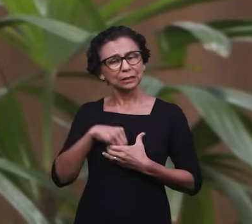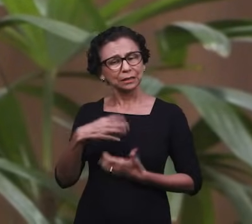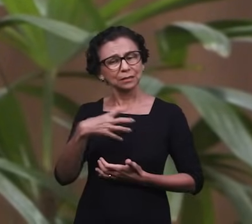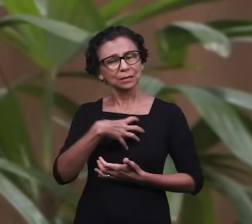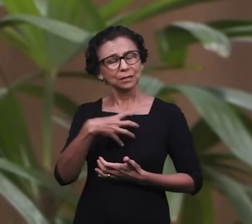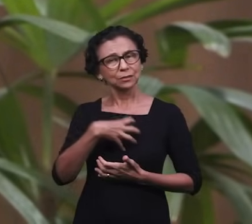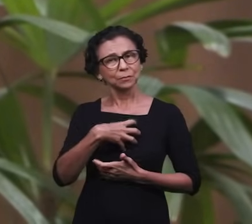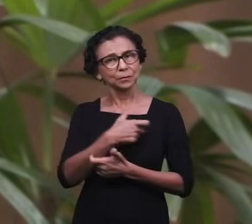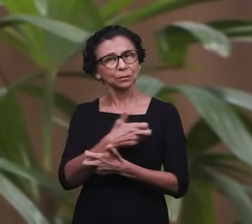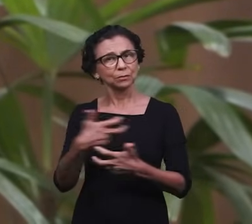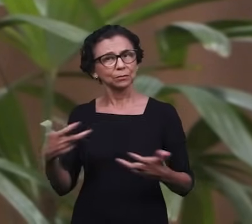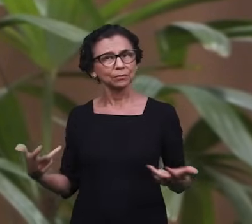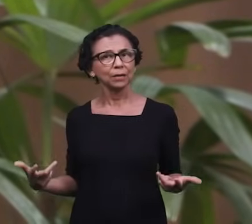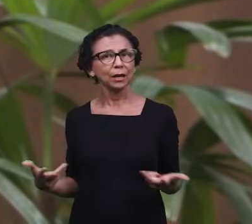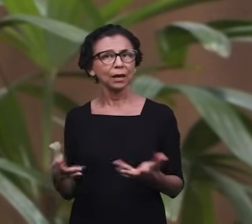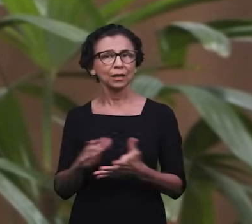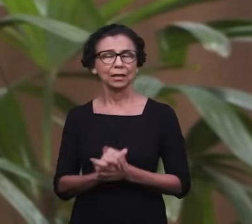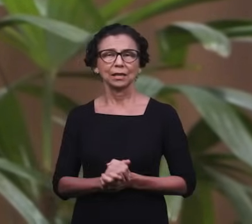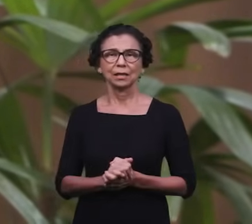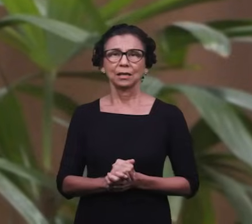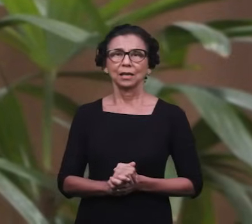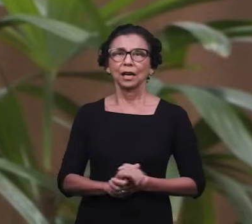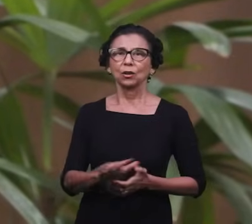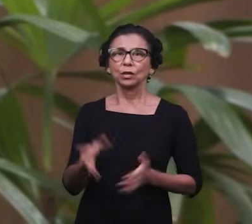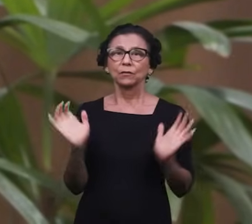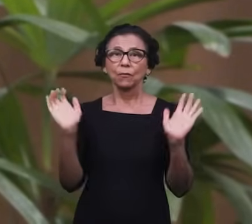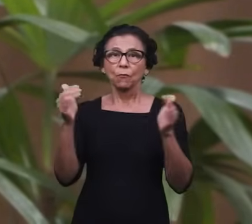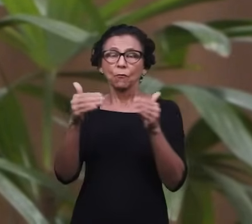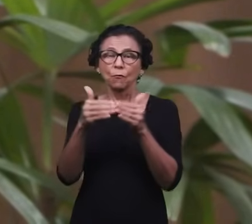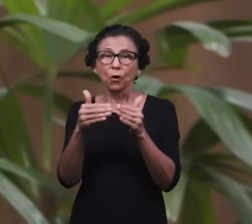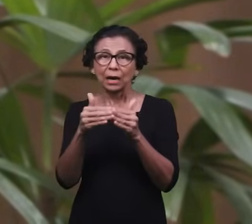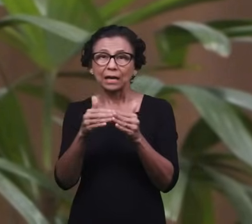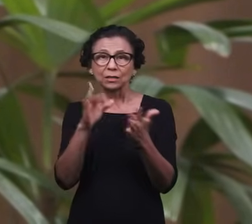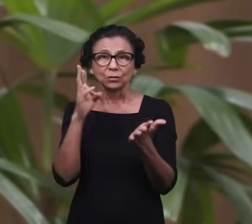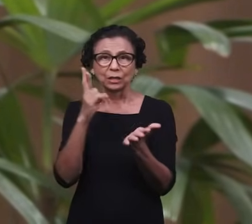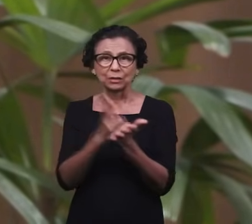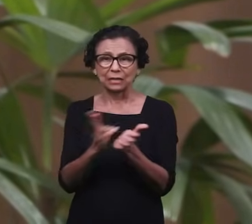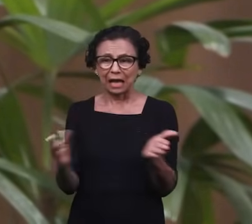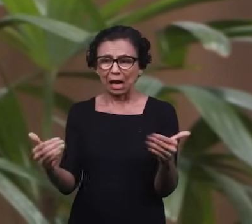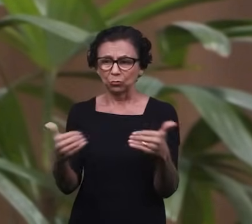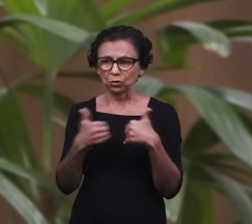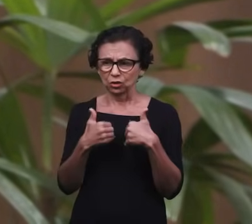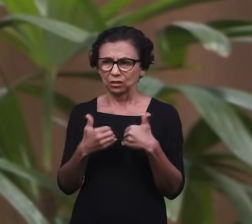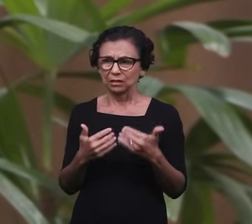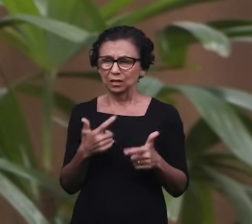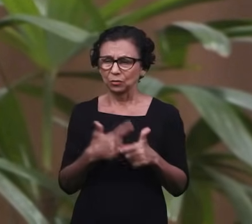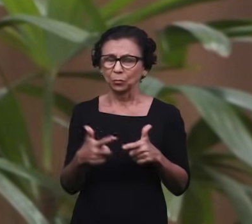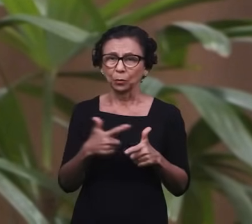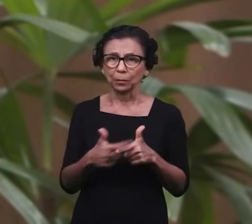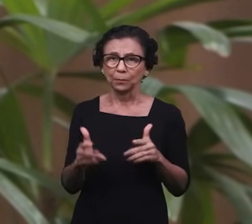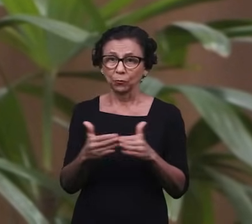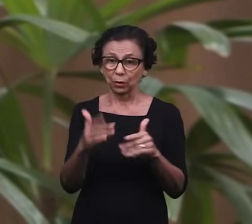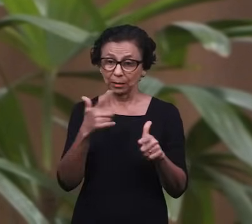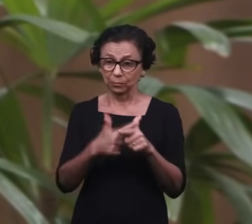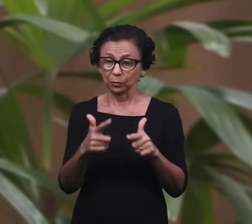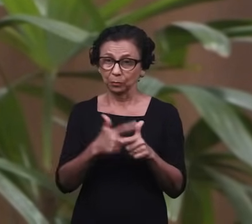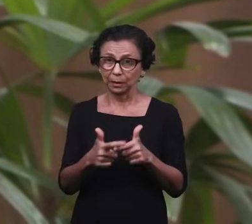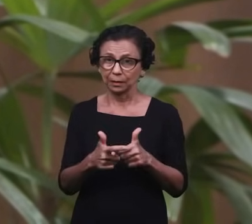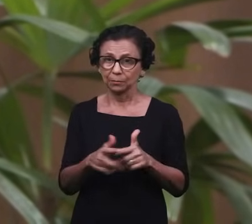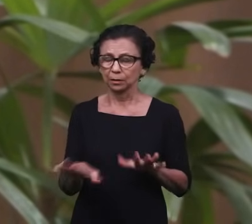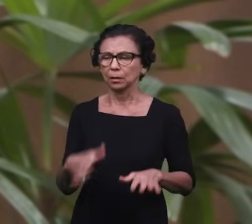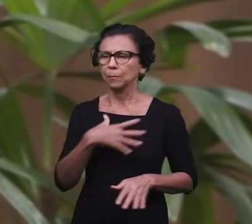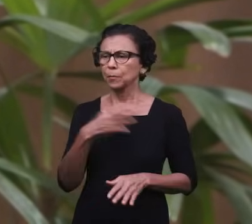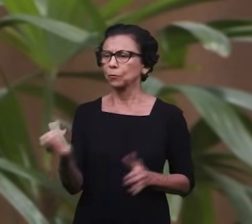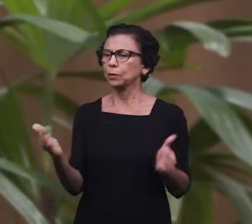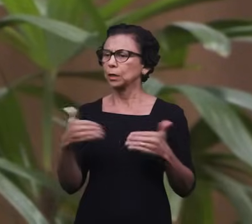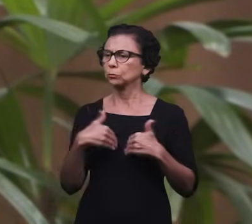laudo. Okay? Não se apegue ao laudo. Evite apresentar o seu filho primeiro com o diagnóstico. Está vendo meu filho autista?